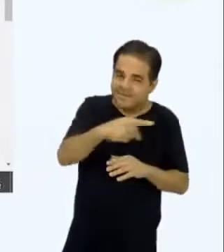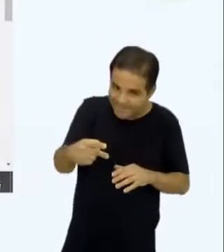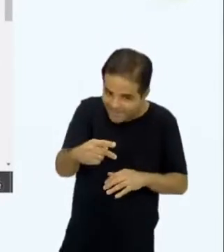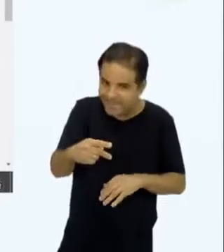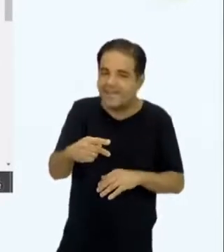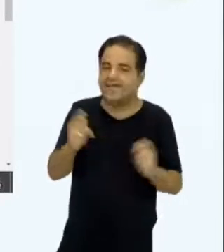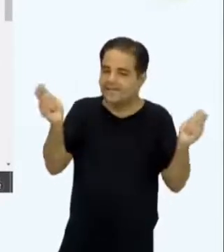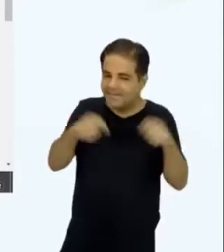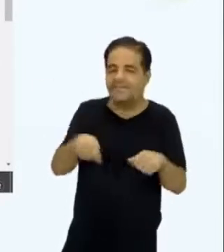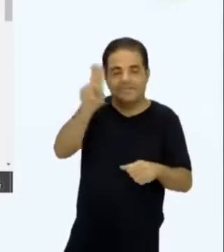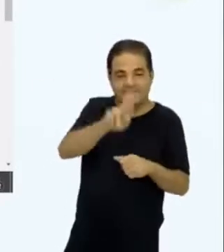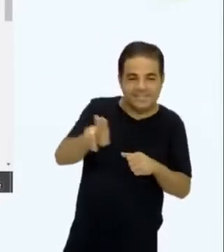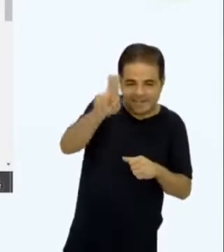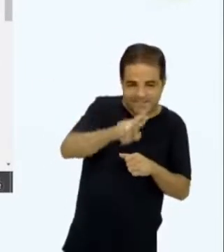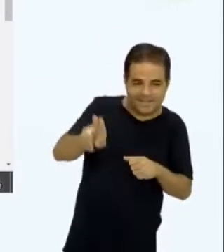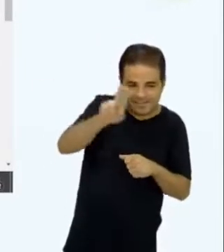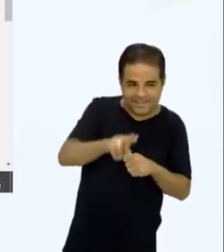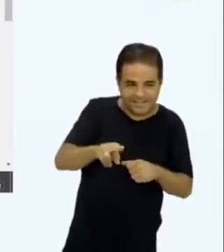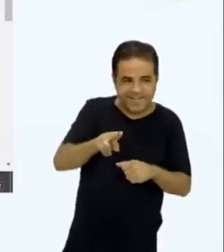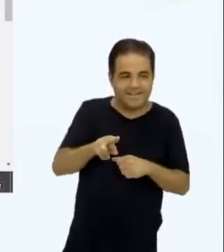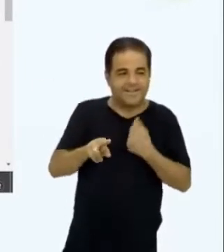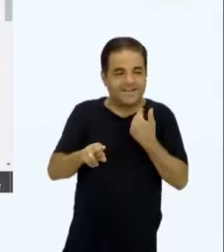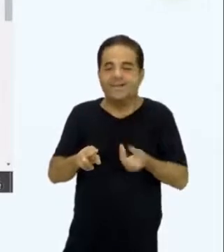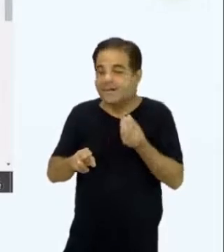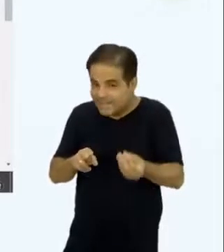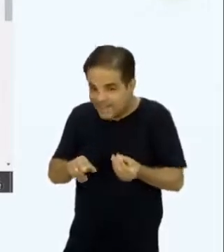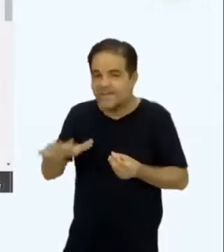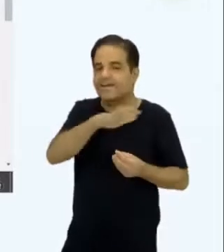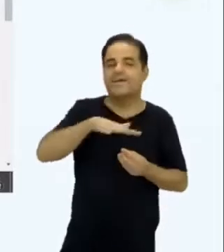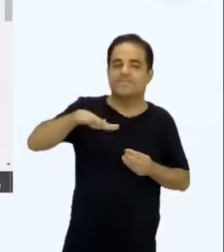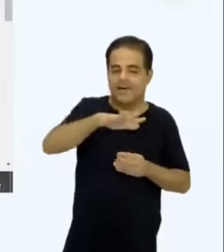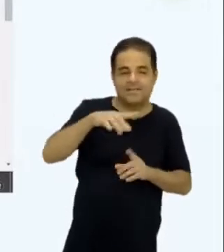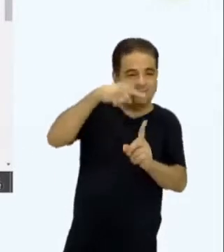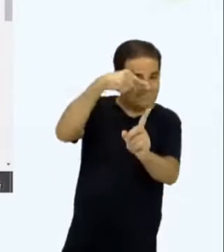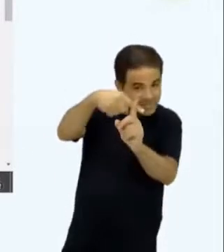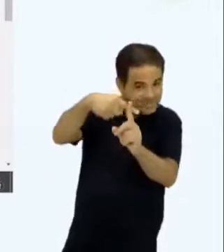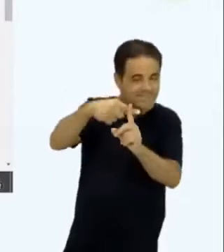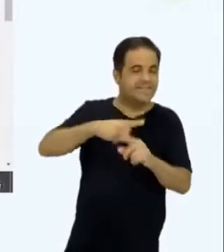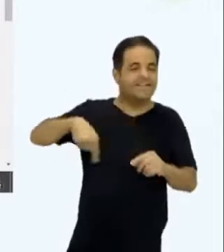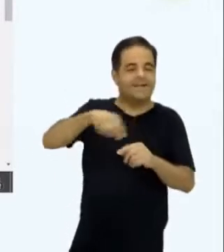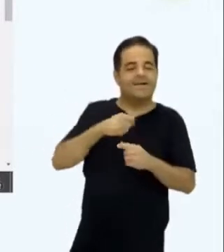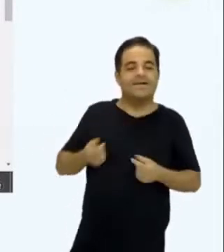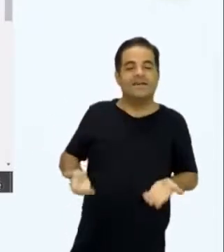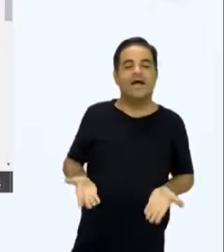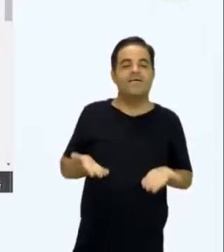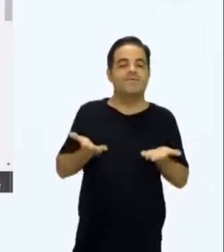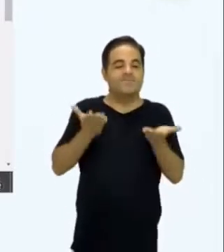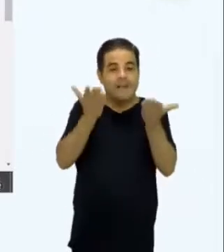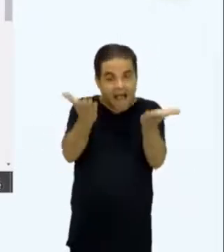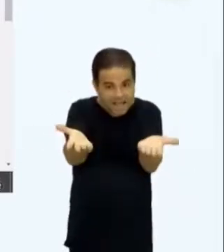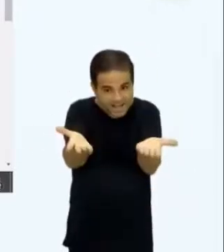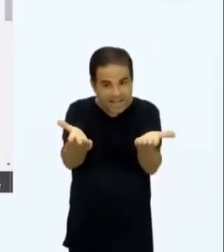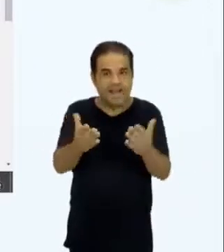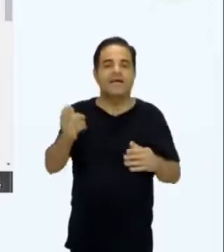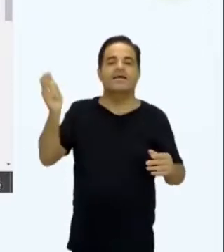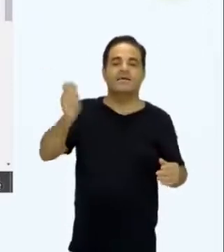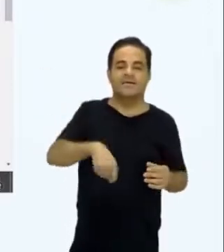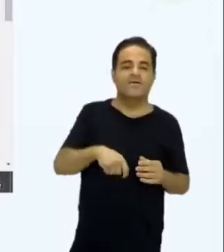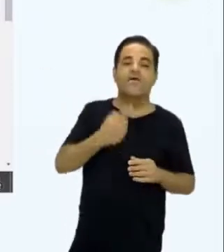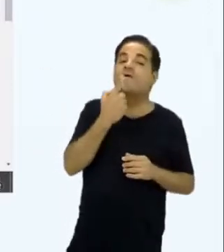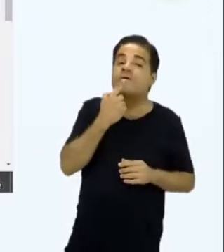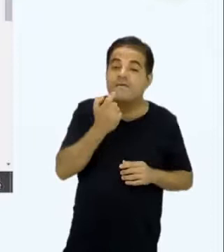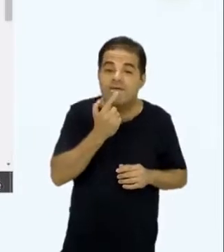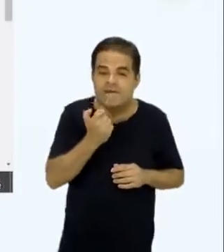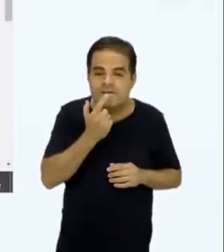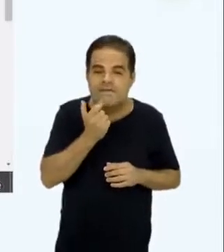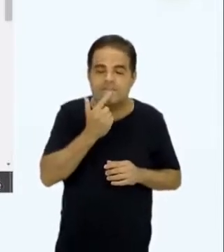nós podemos utilizar um jumper aqui para a nossa parte positiva da nossa placa, e um jumper vermelho